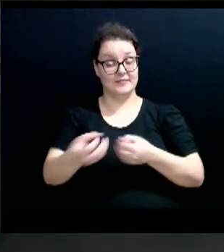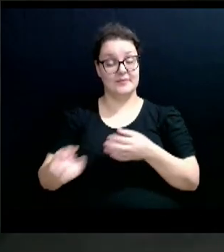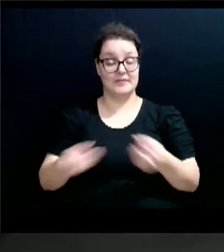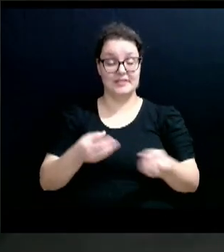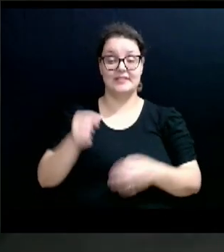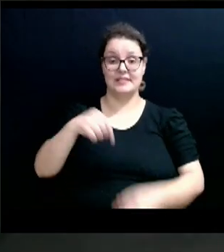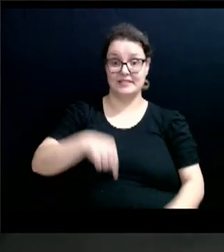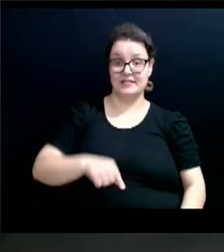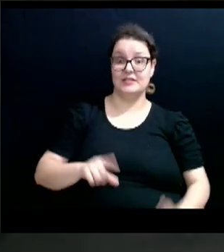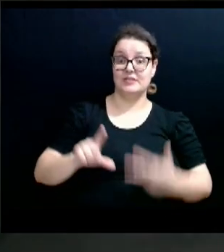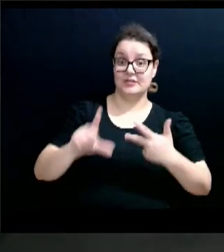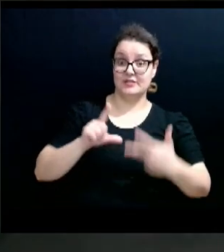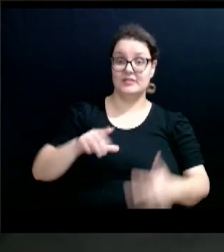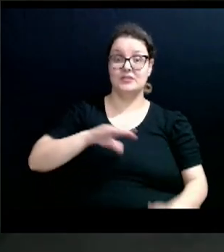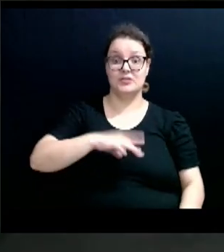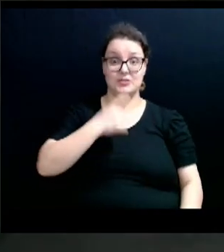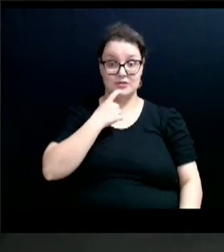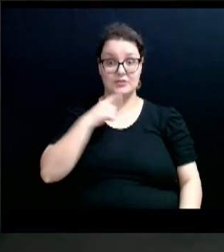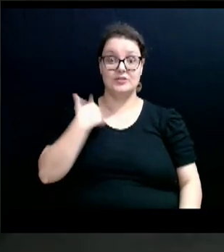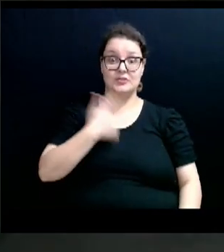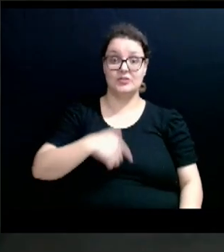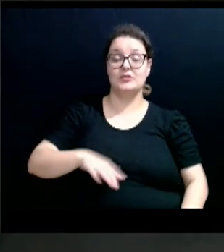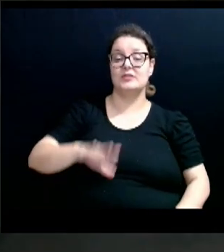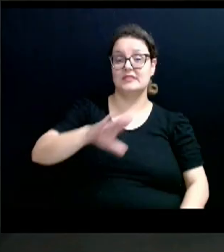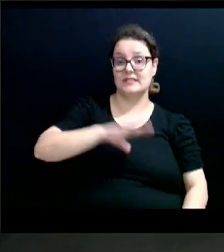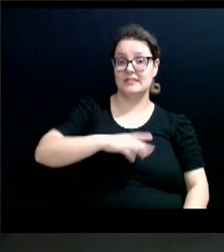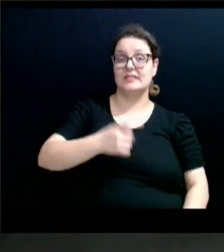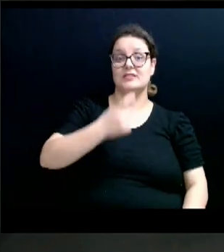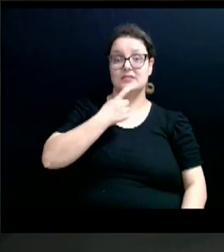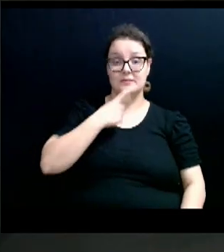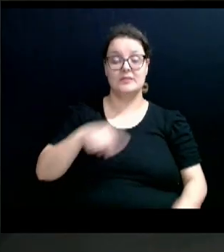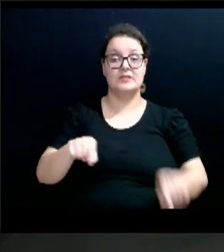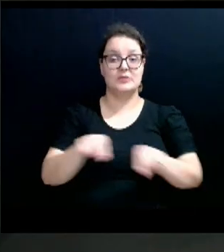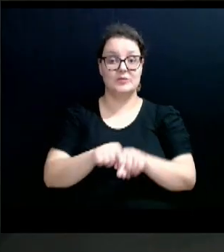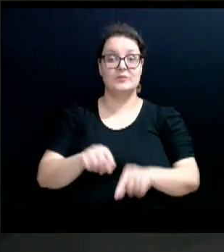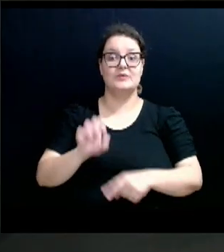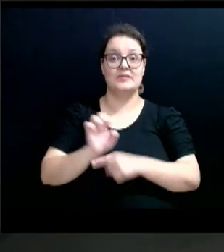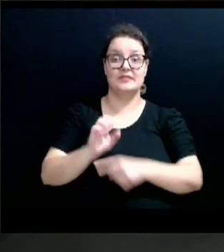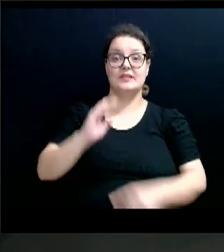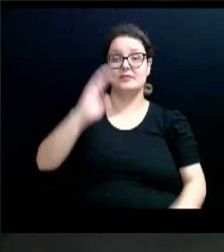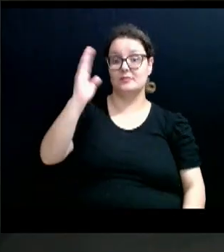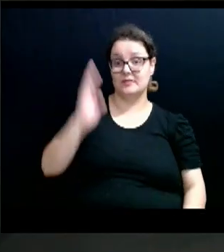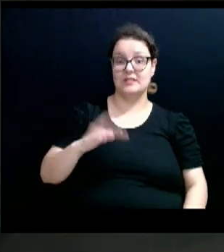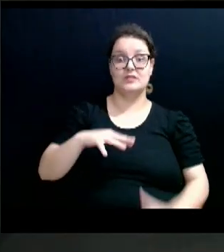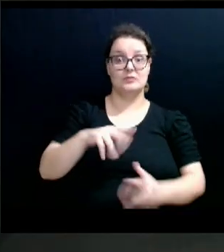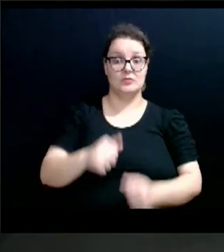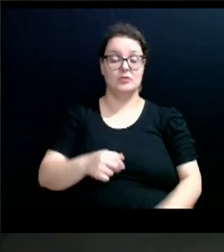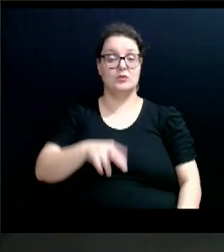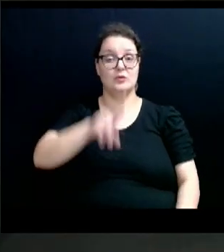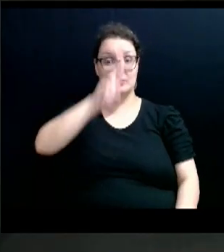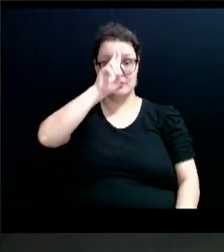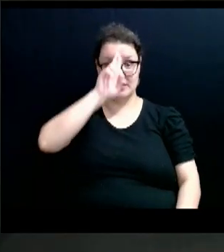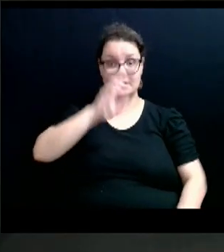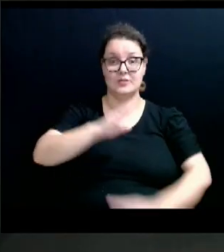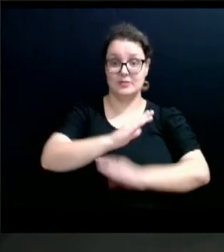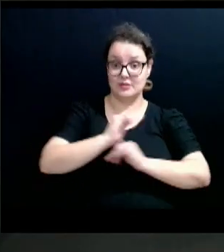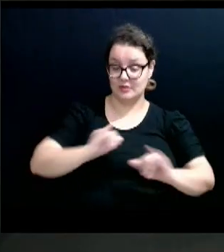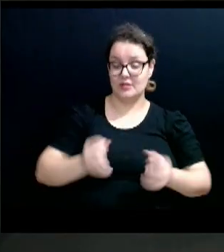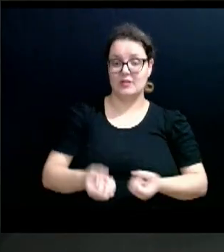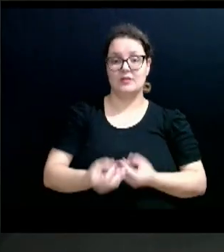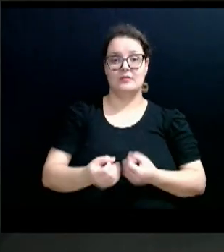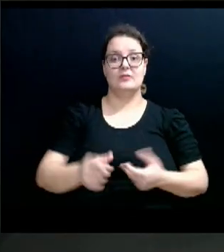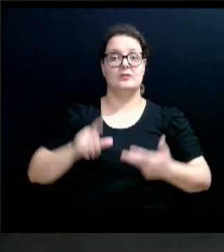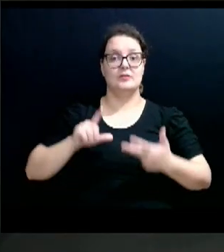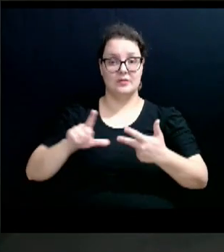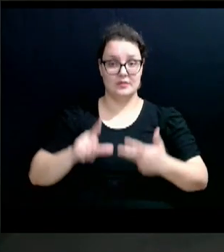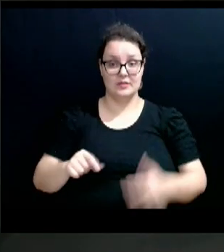Legislativo de Campinas, da nossa cidade de Campinas também, Estado, Brasil e Mundo. Ao meio-dia temos Câmara Notícia com informações do Legislativo e da